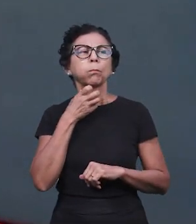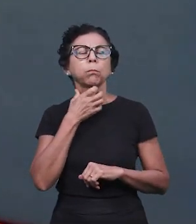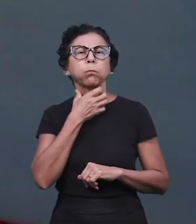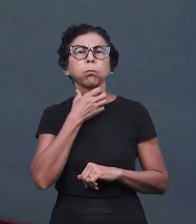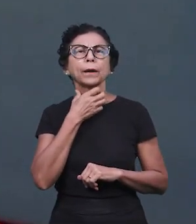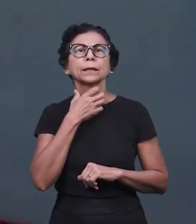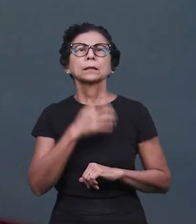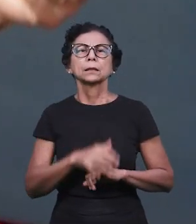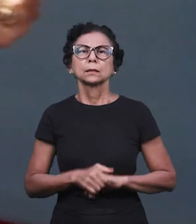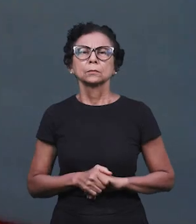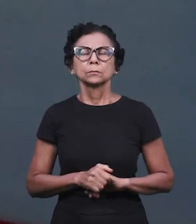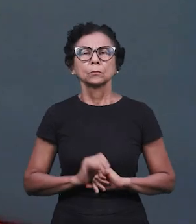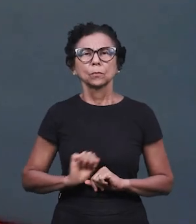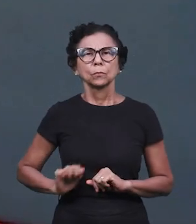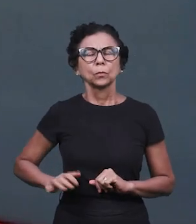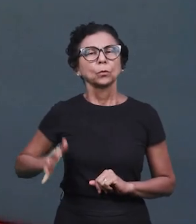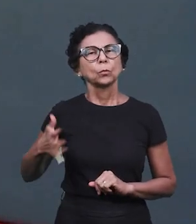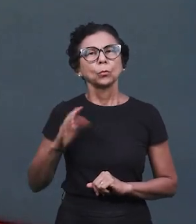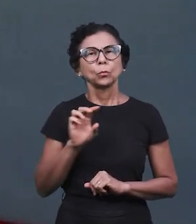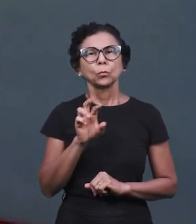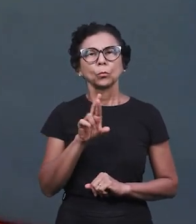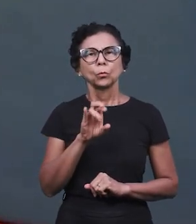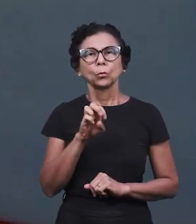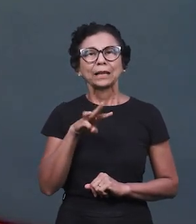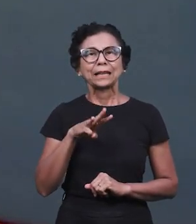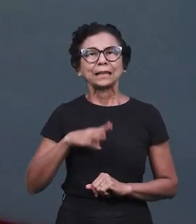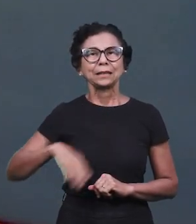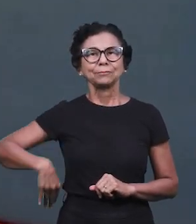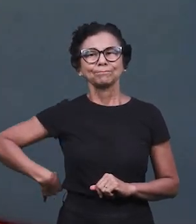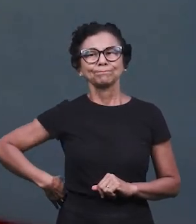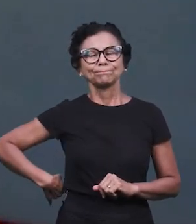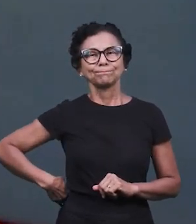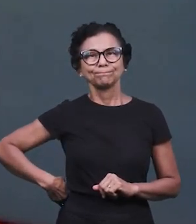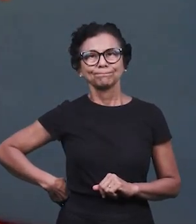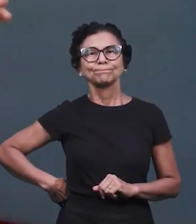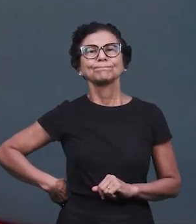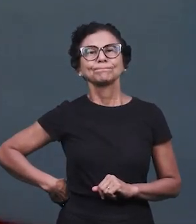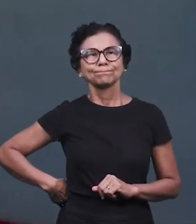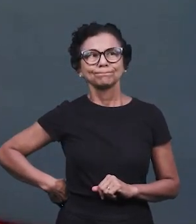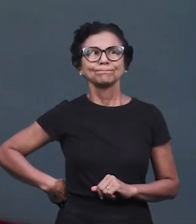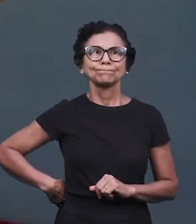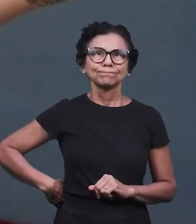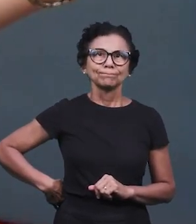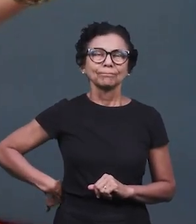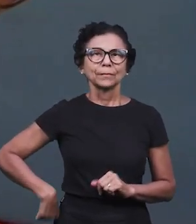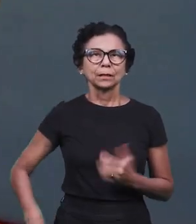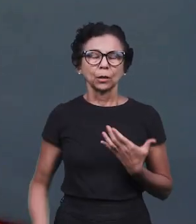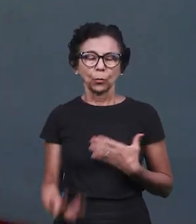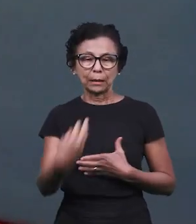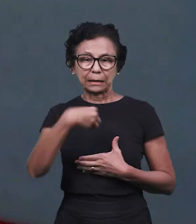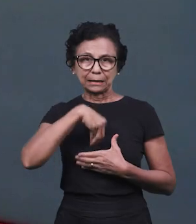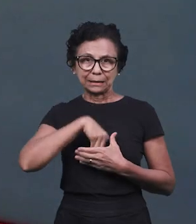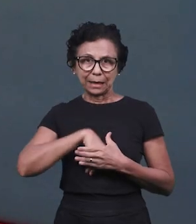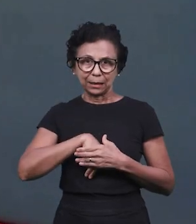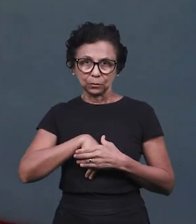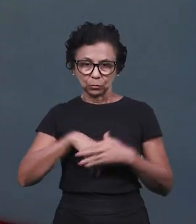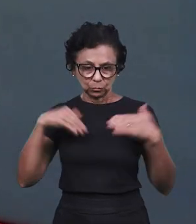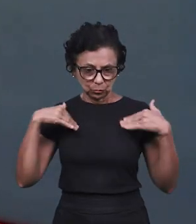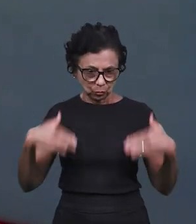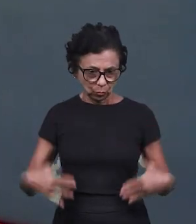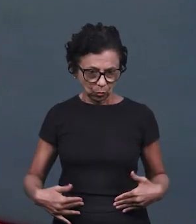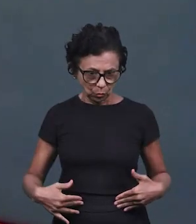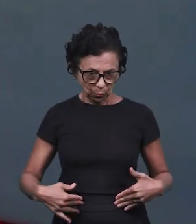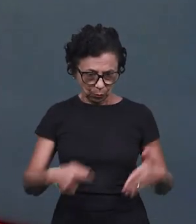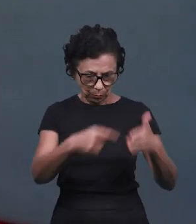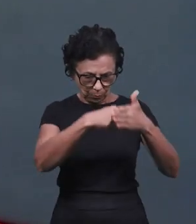pode ter alterações renais, hepáticas. Então não é só a parte mental, você precisa procurar vasculhar tudo, né?